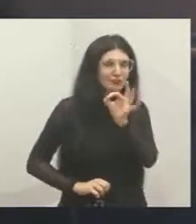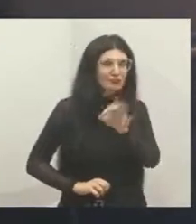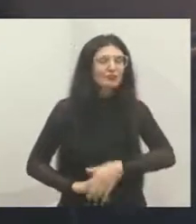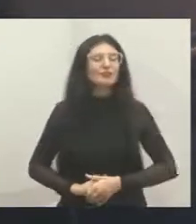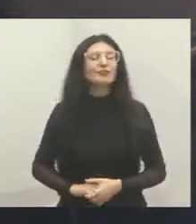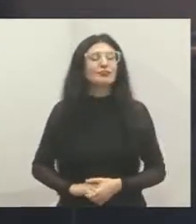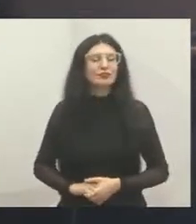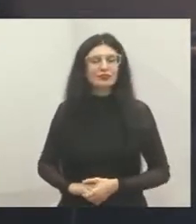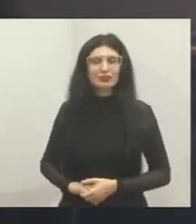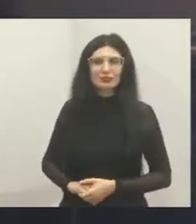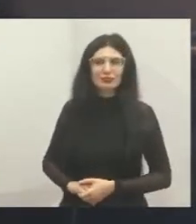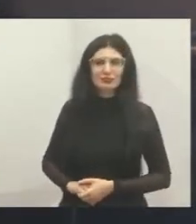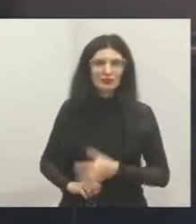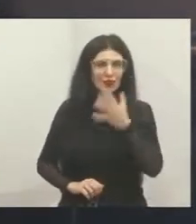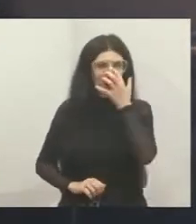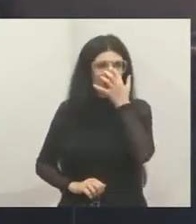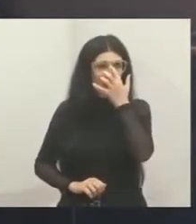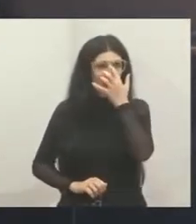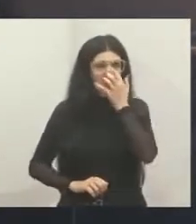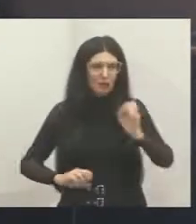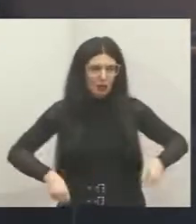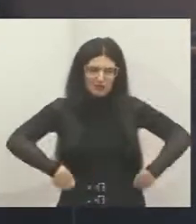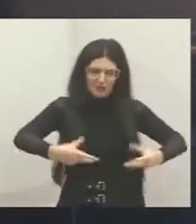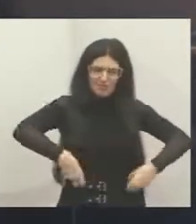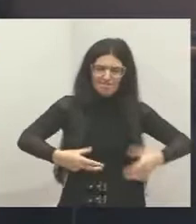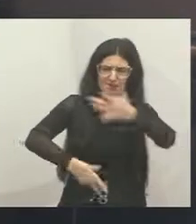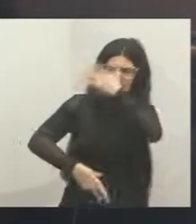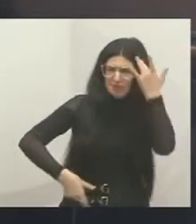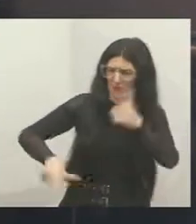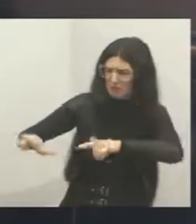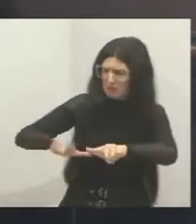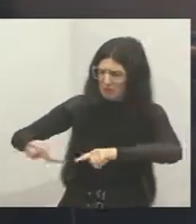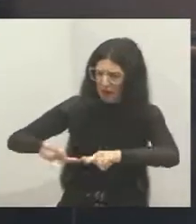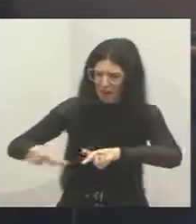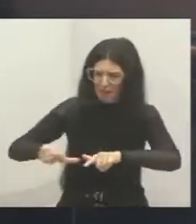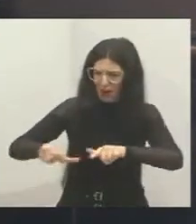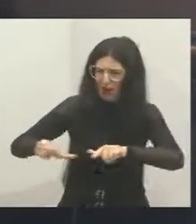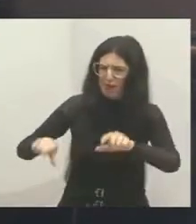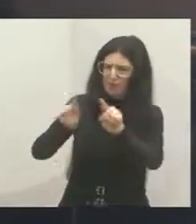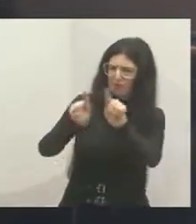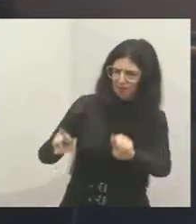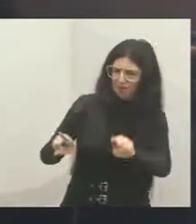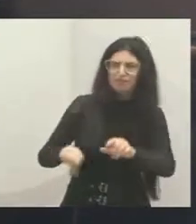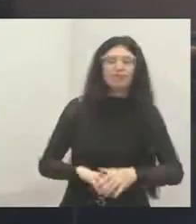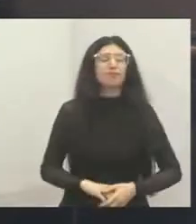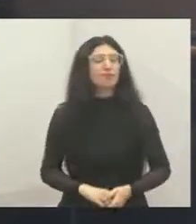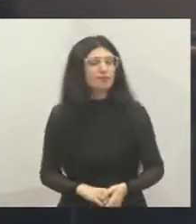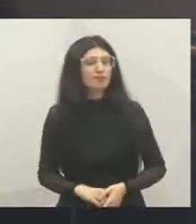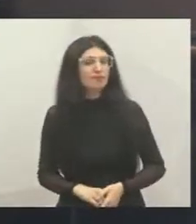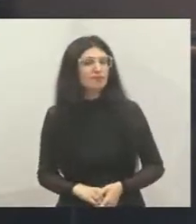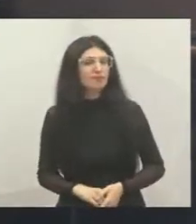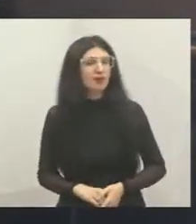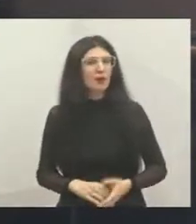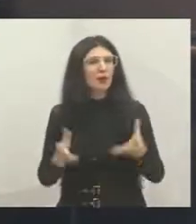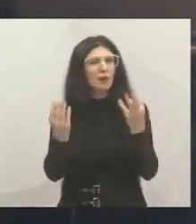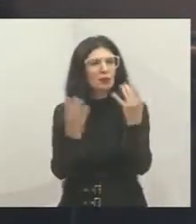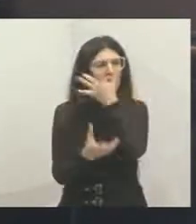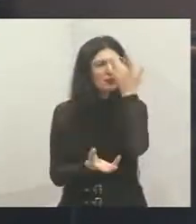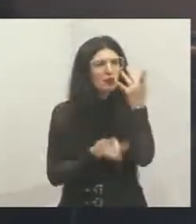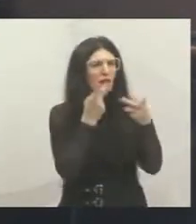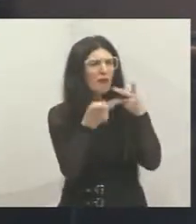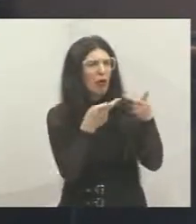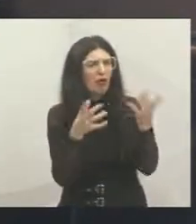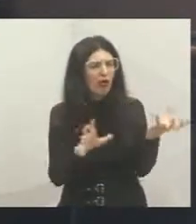Esse ponto da despesa com pessoal é algo que vem sido muito discutido, inclusive